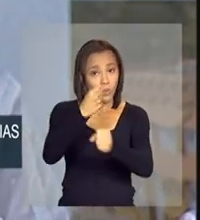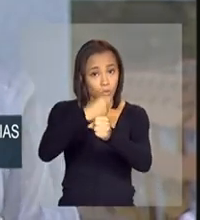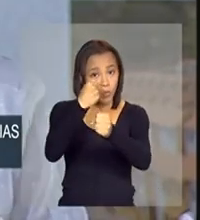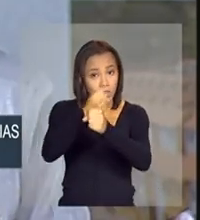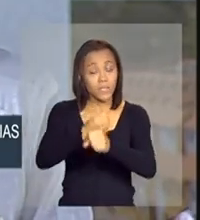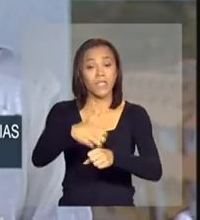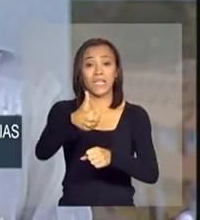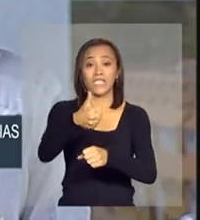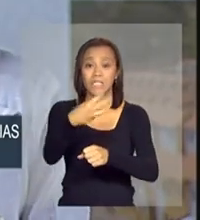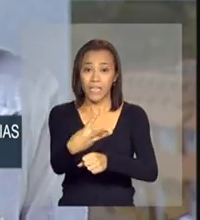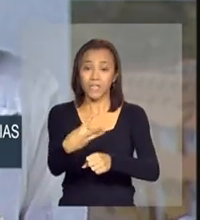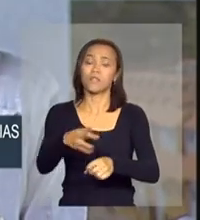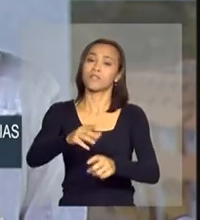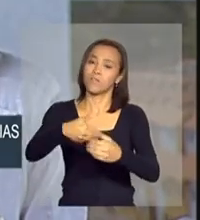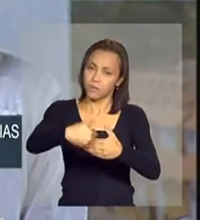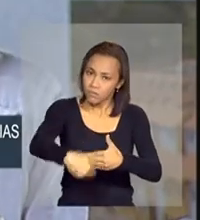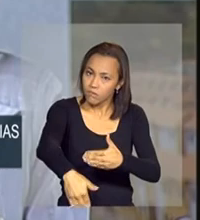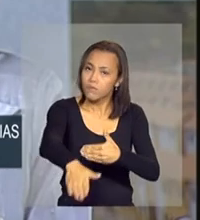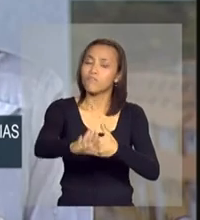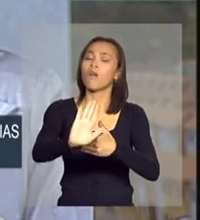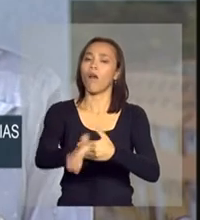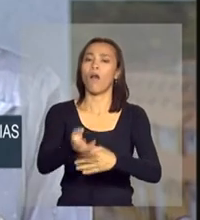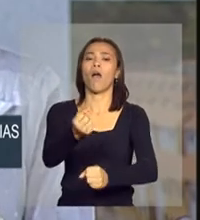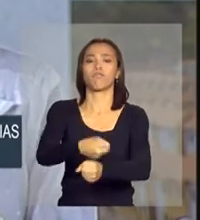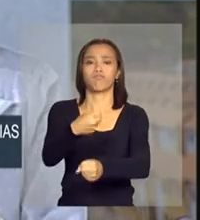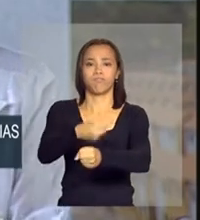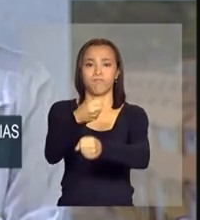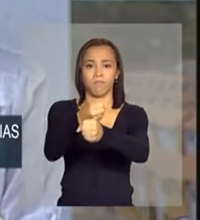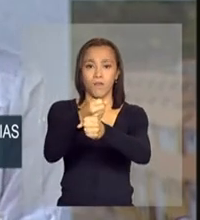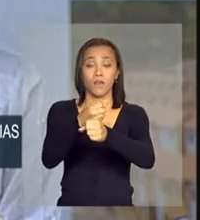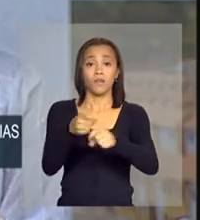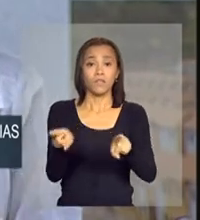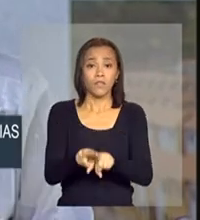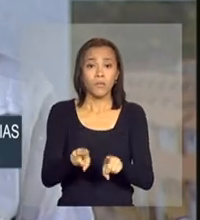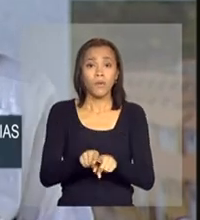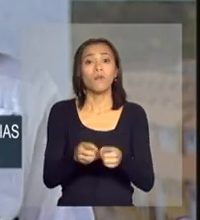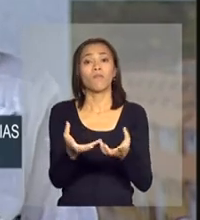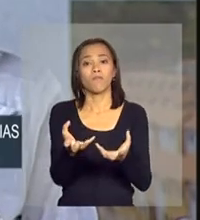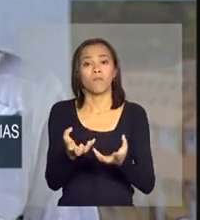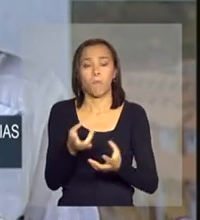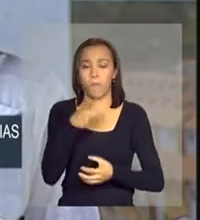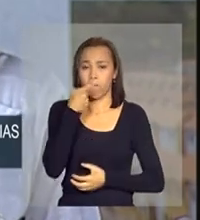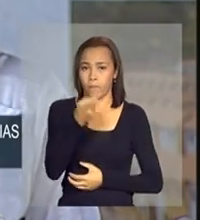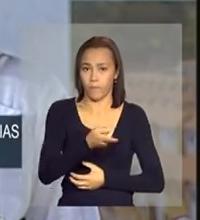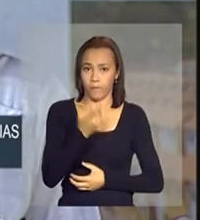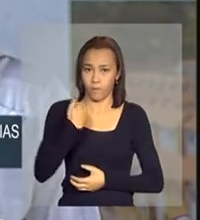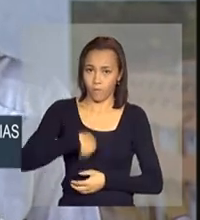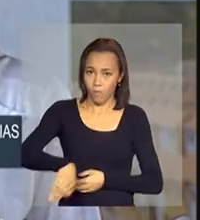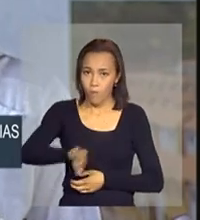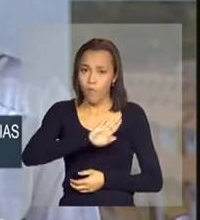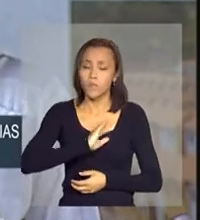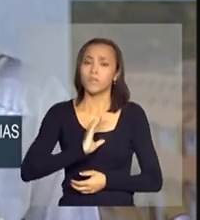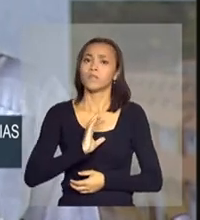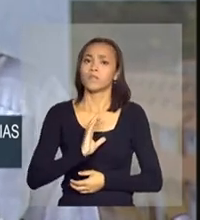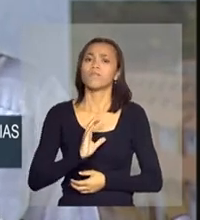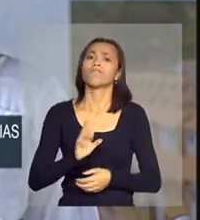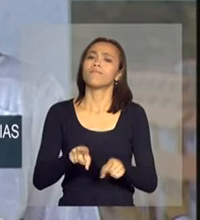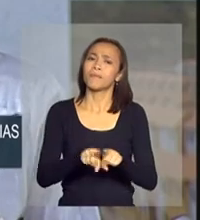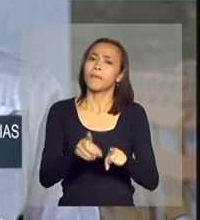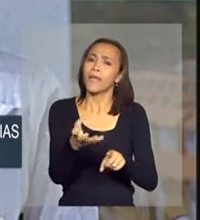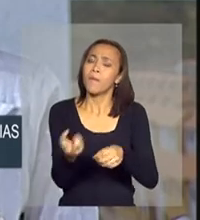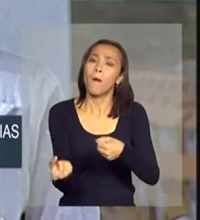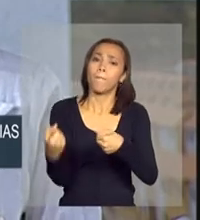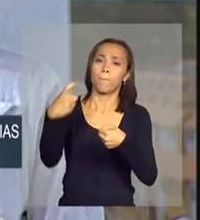quadras que estão em construção queria também dizer que nós queremos uma